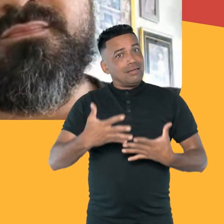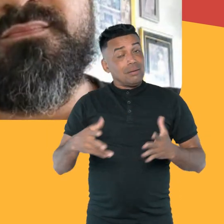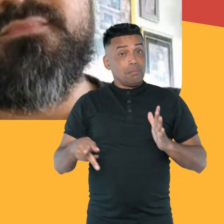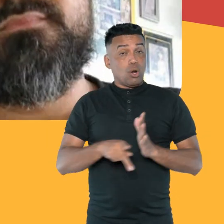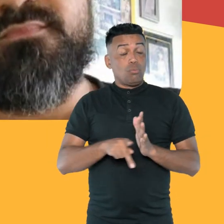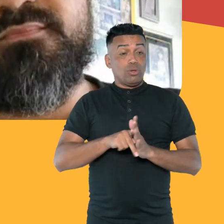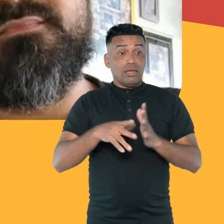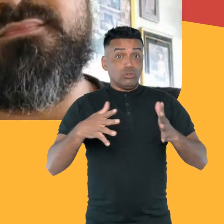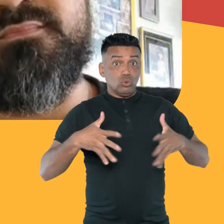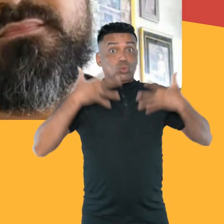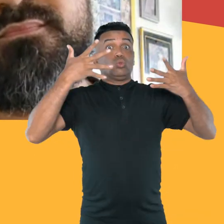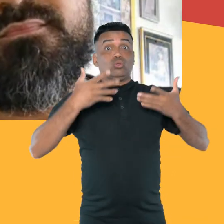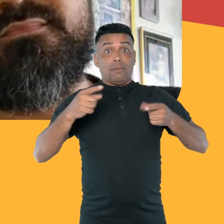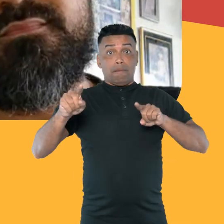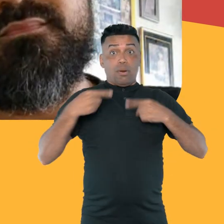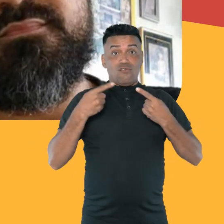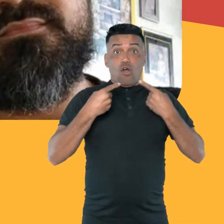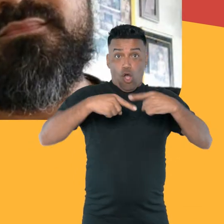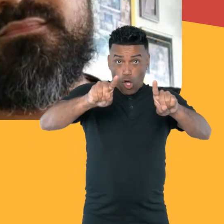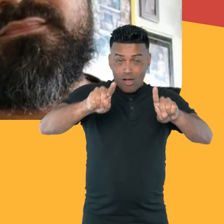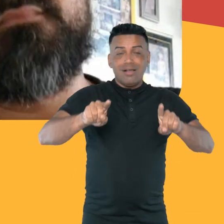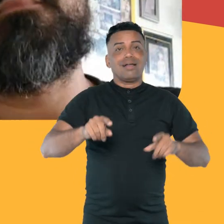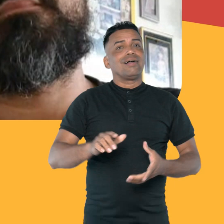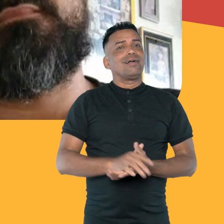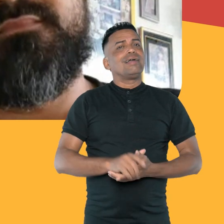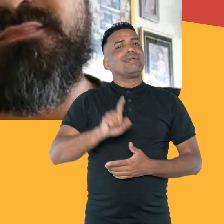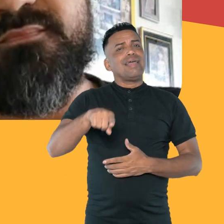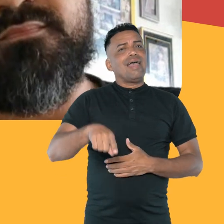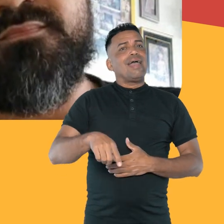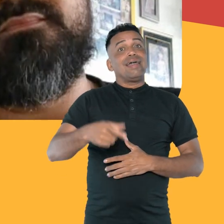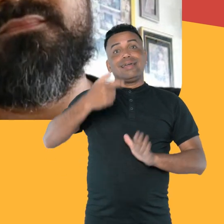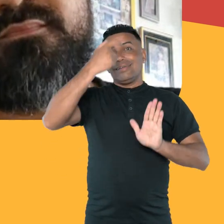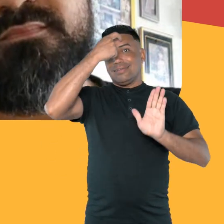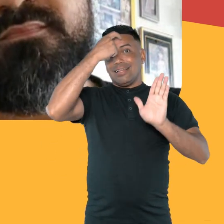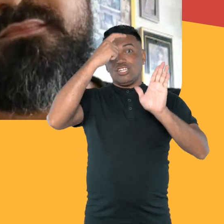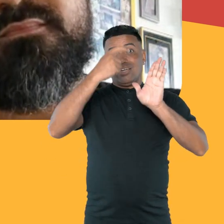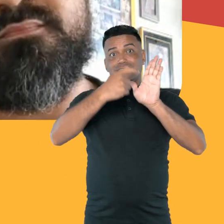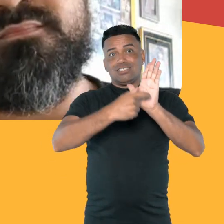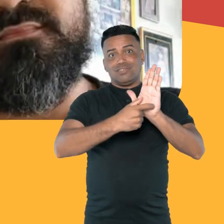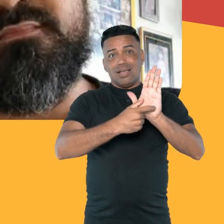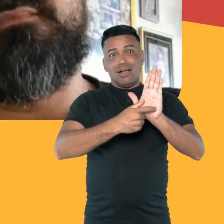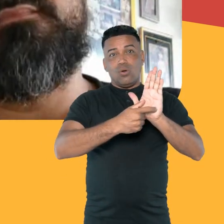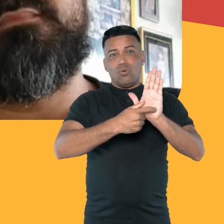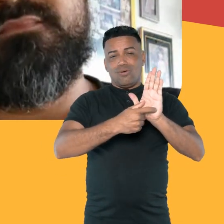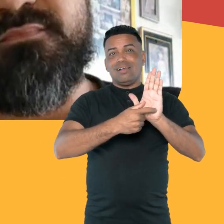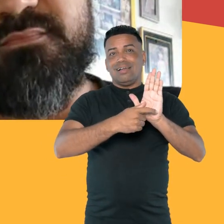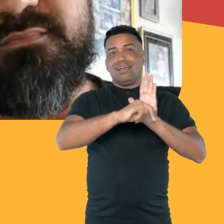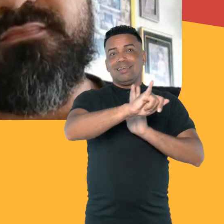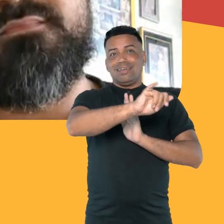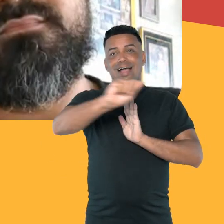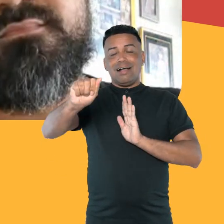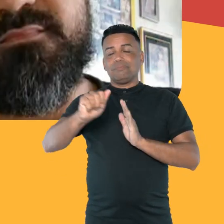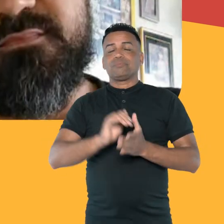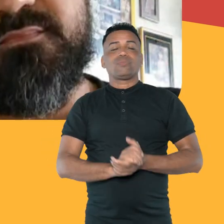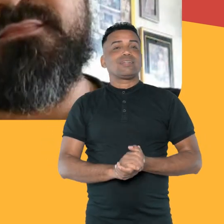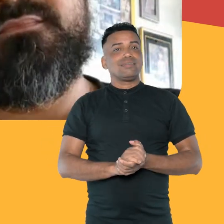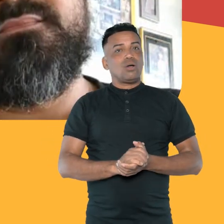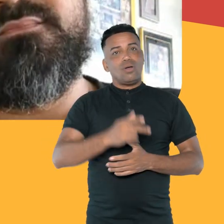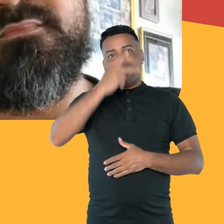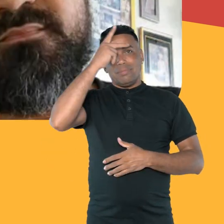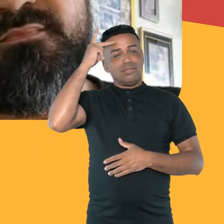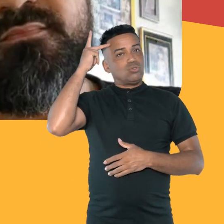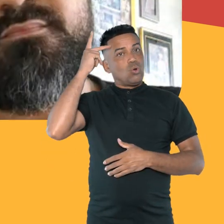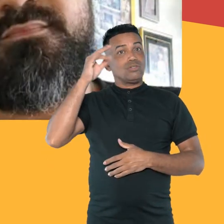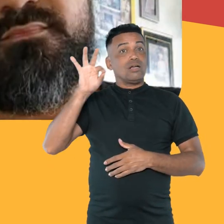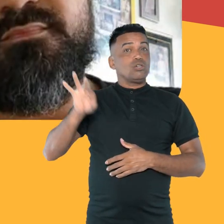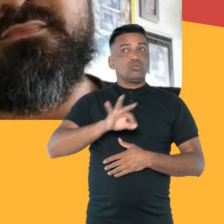que isso te provoca, que é a inteligência artificial, onde um sujeito dá uma linha, um pernilongo que é